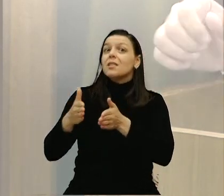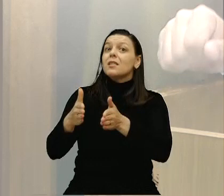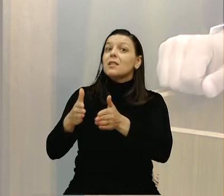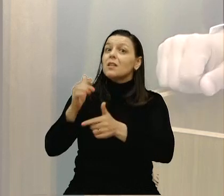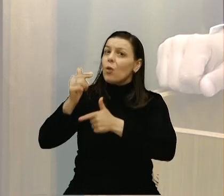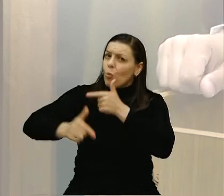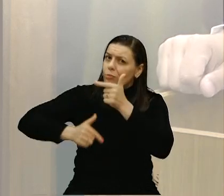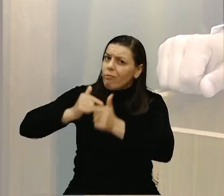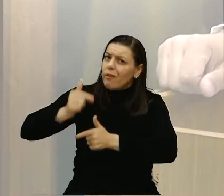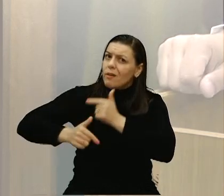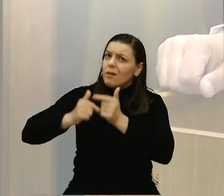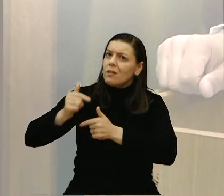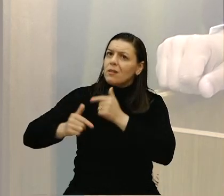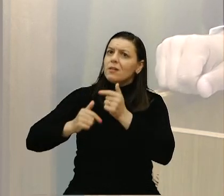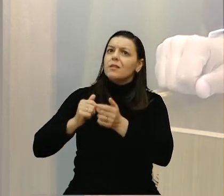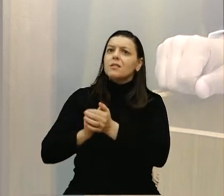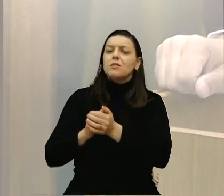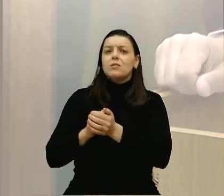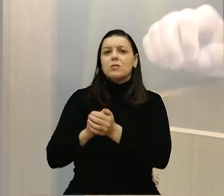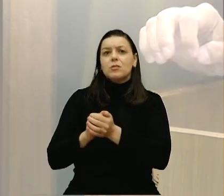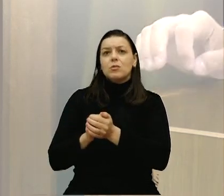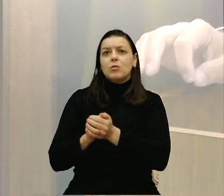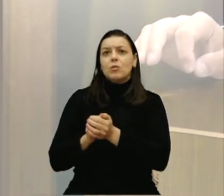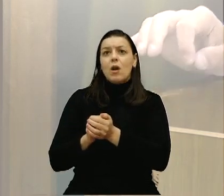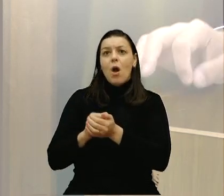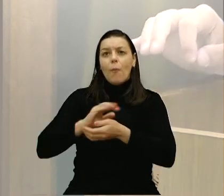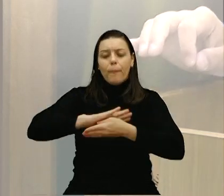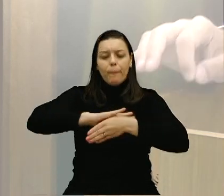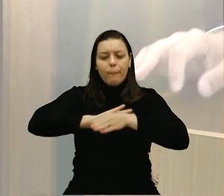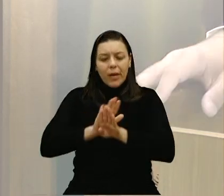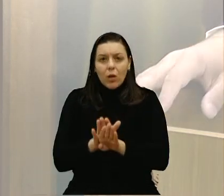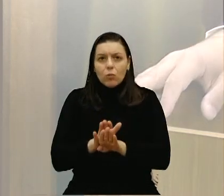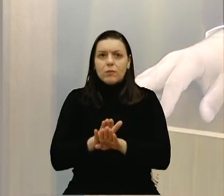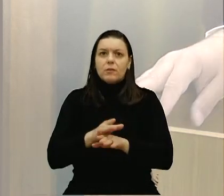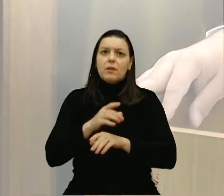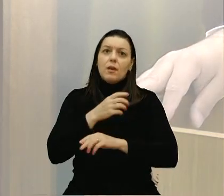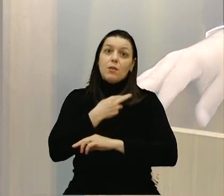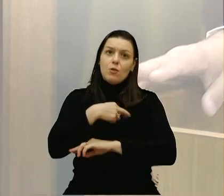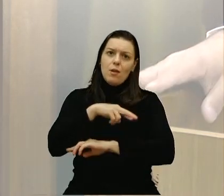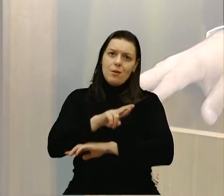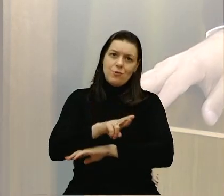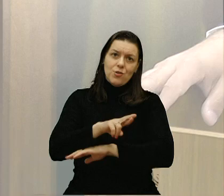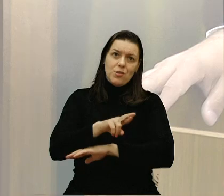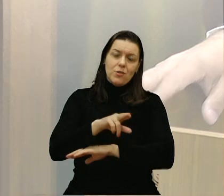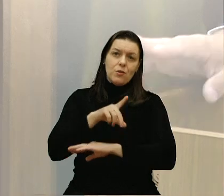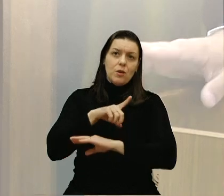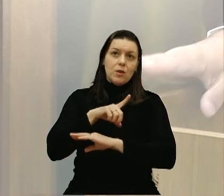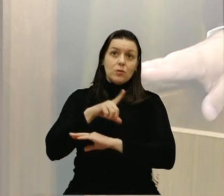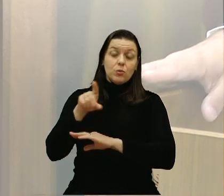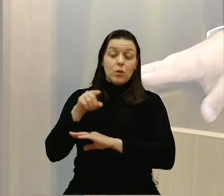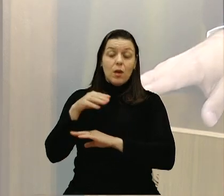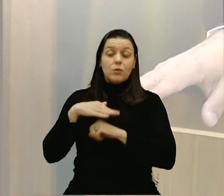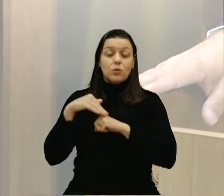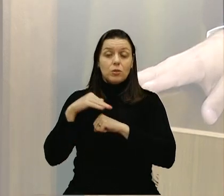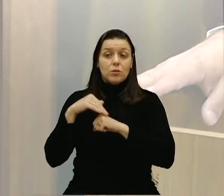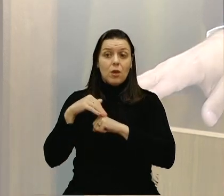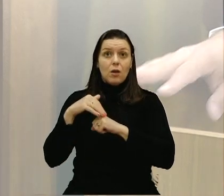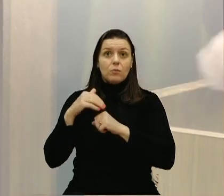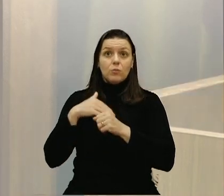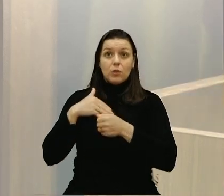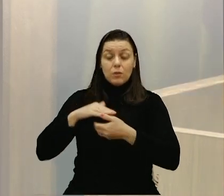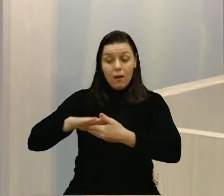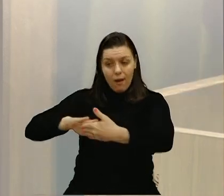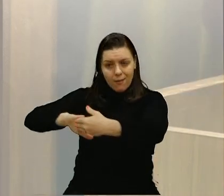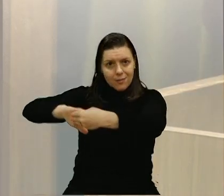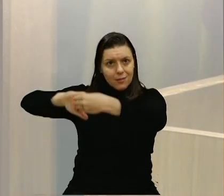combatendo a intolerância religiosa. Que a sua generosidade nos ensine a estender a mão